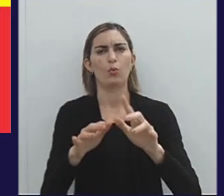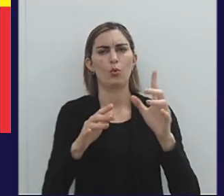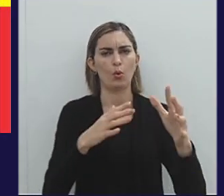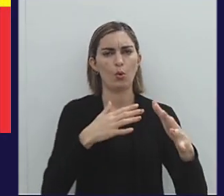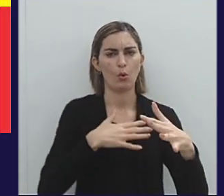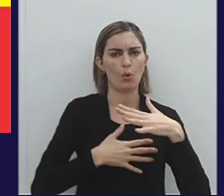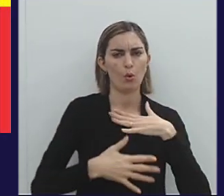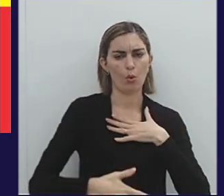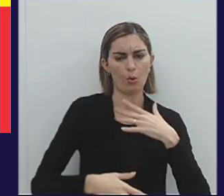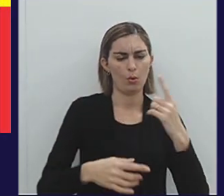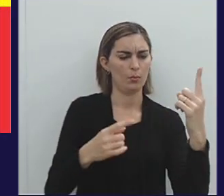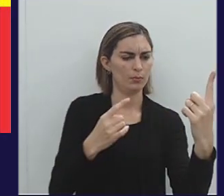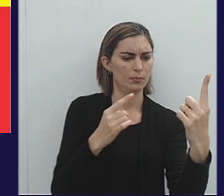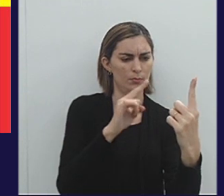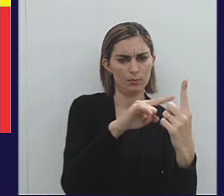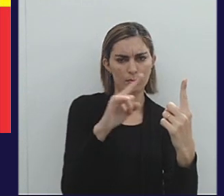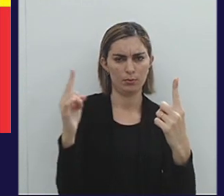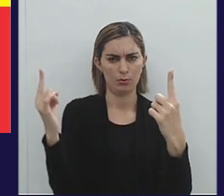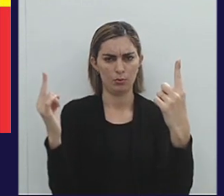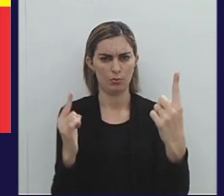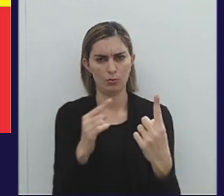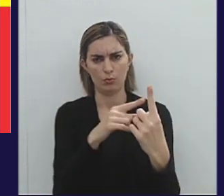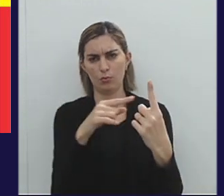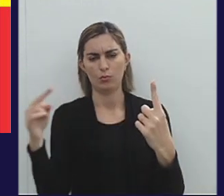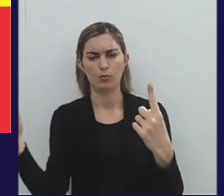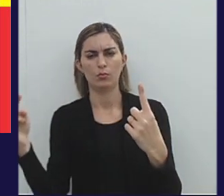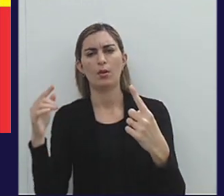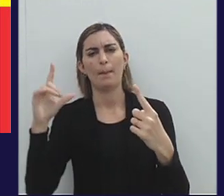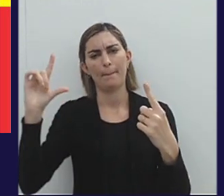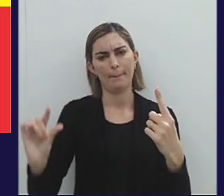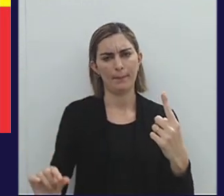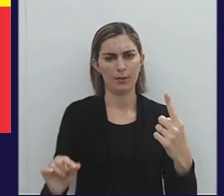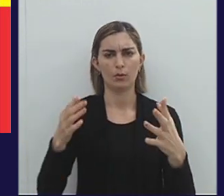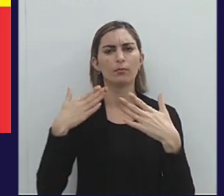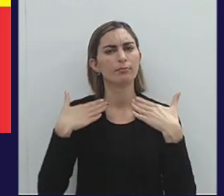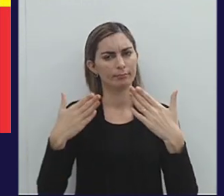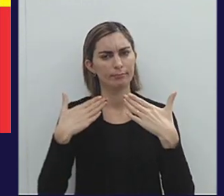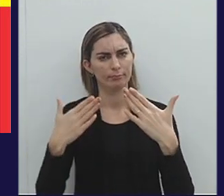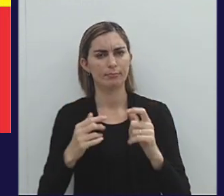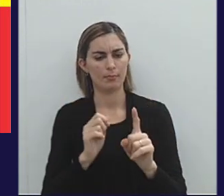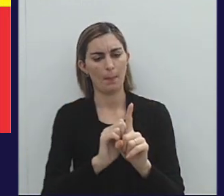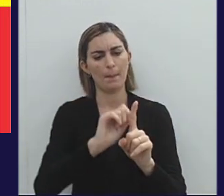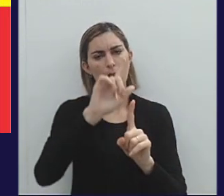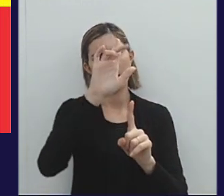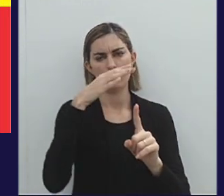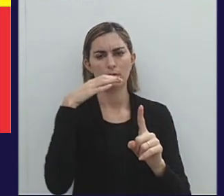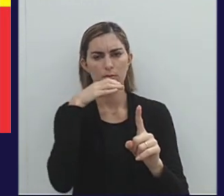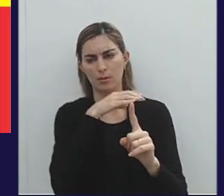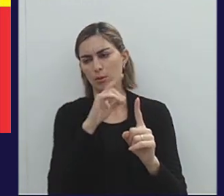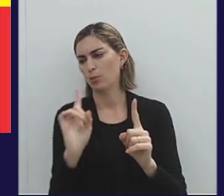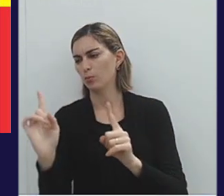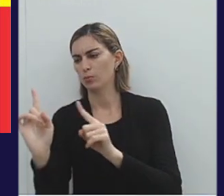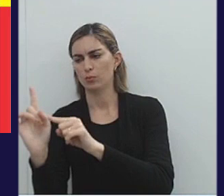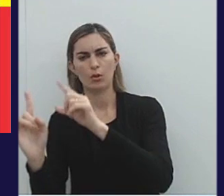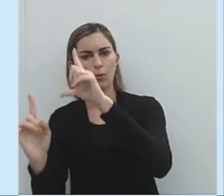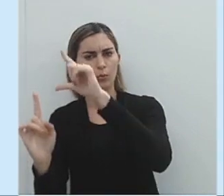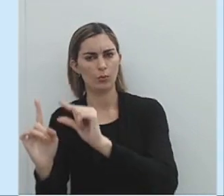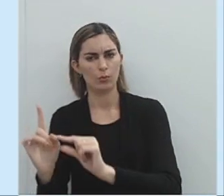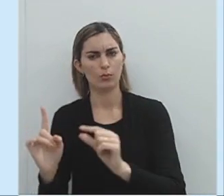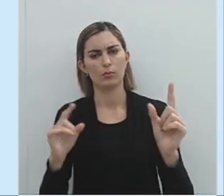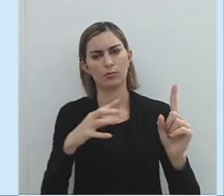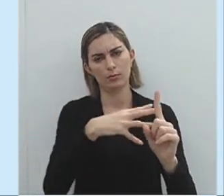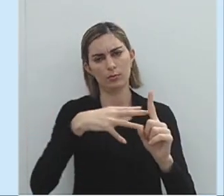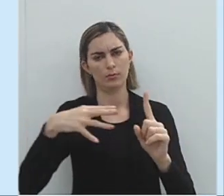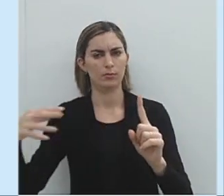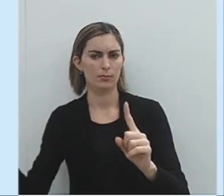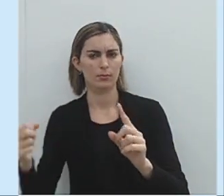corpos mais quentes em direção aos corpos de menor calor, corretamente. Né? É de um corpo mais quente que vai